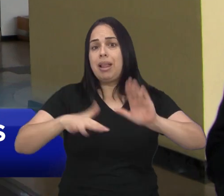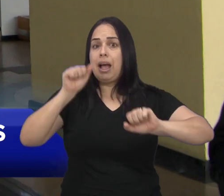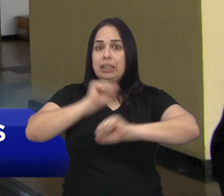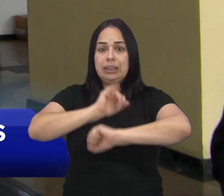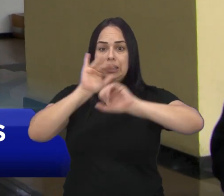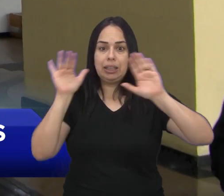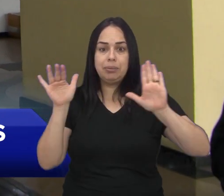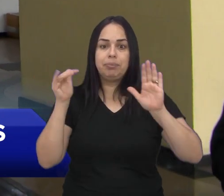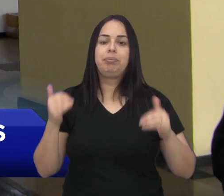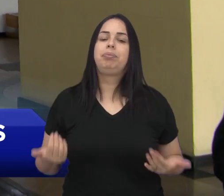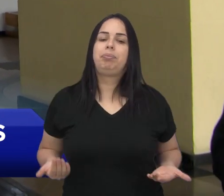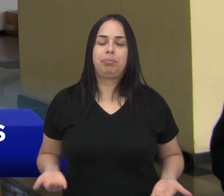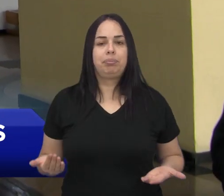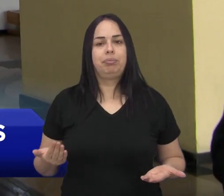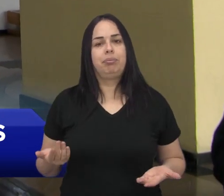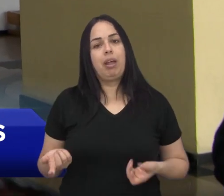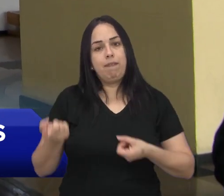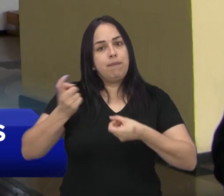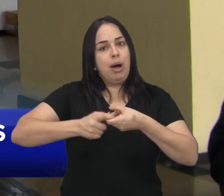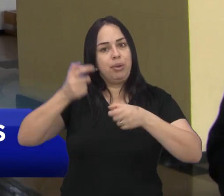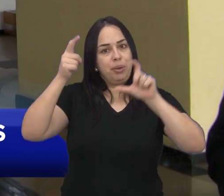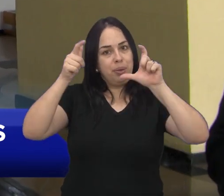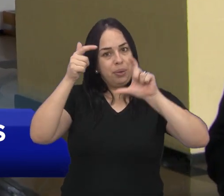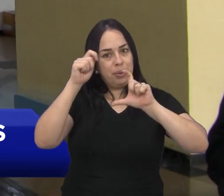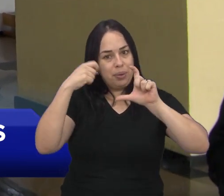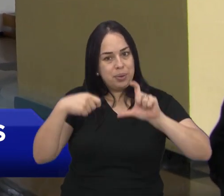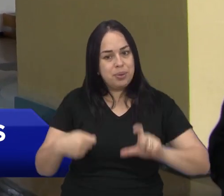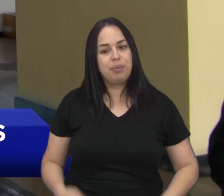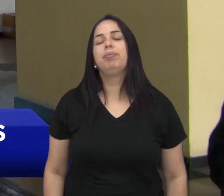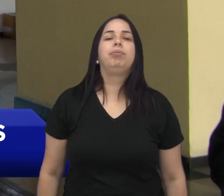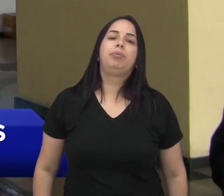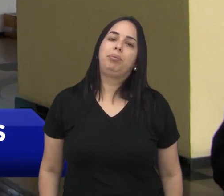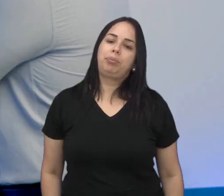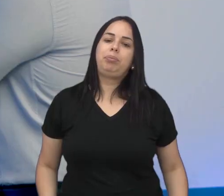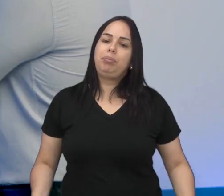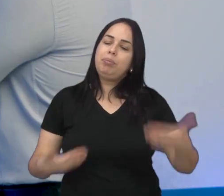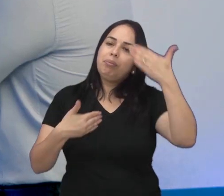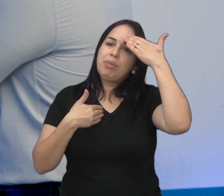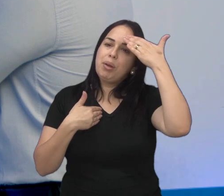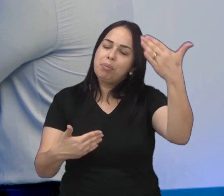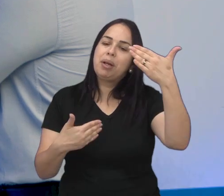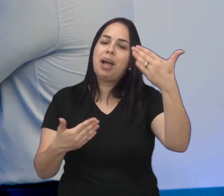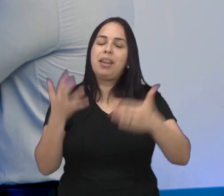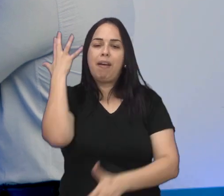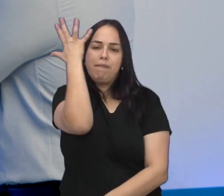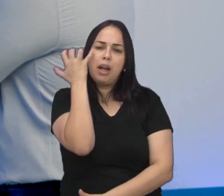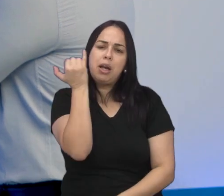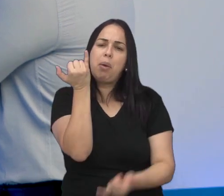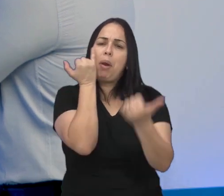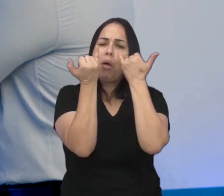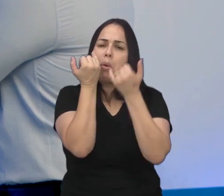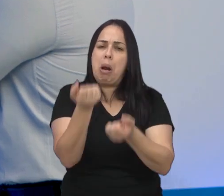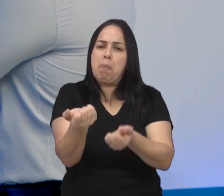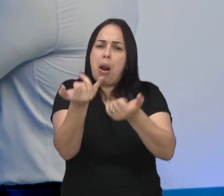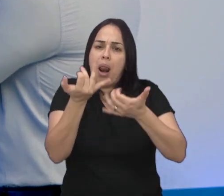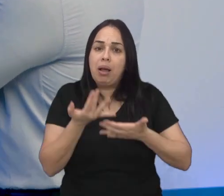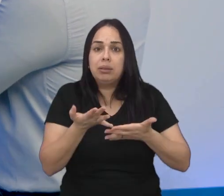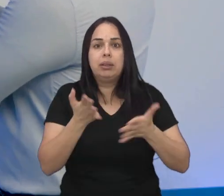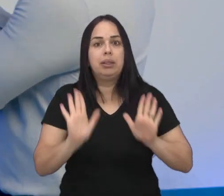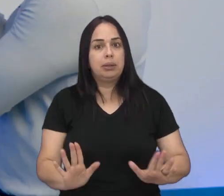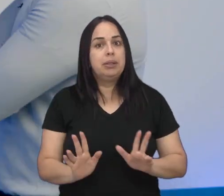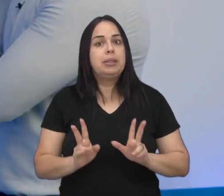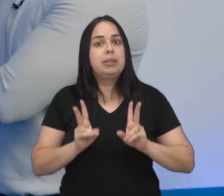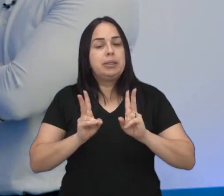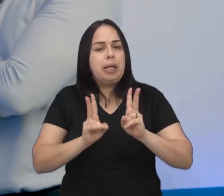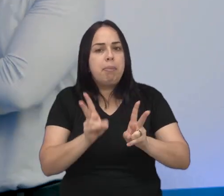discutir sobre ainda essas regras, né? Esclarecer bastante informações, né? É isso, volto com você aí para o estúdio. Muito